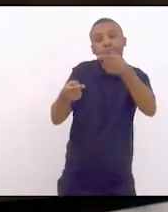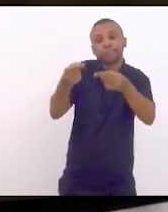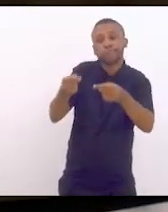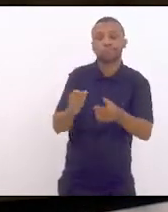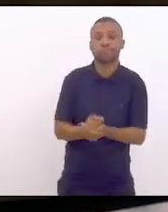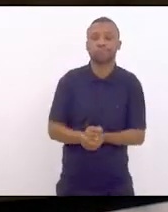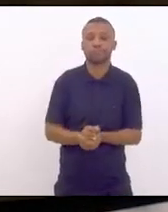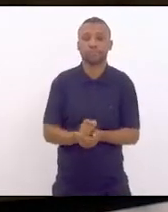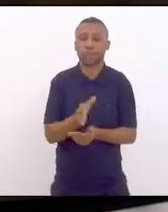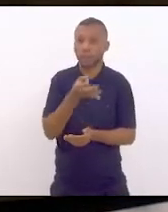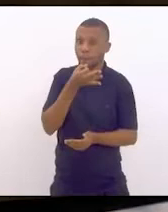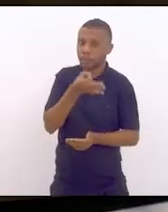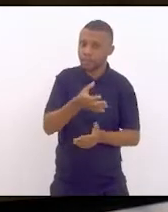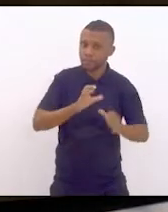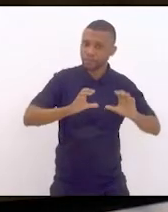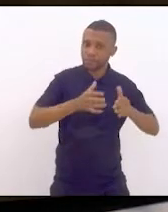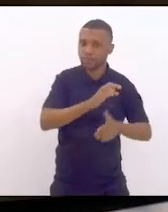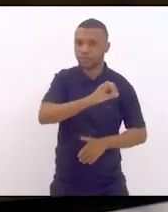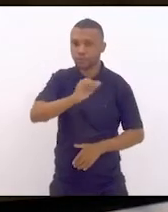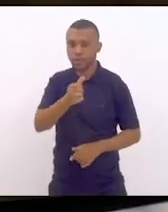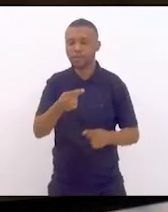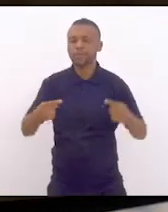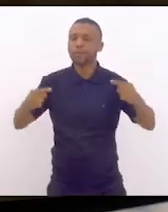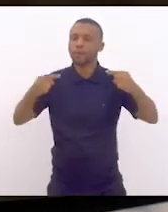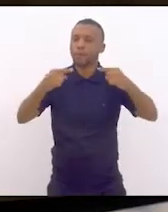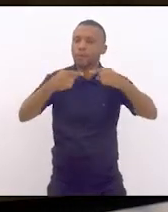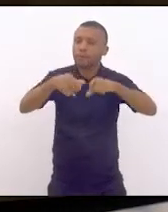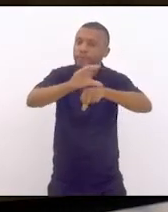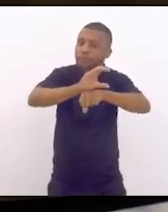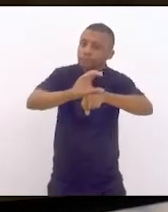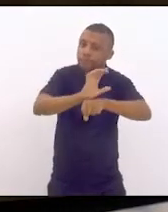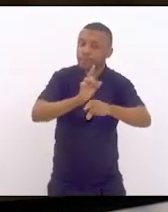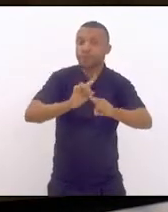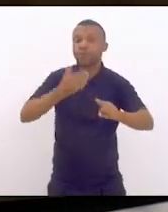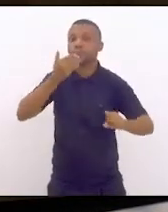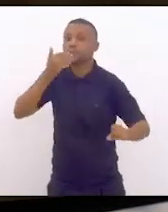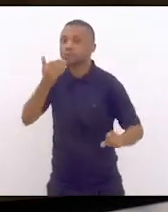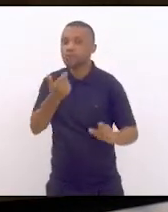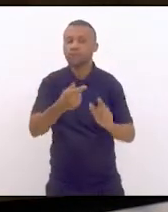pela constitucionalidade com emendas.